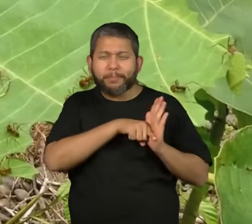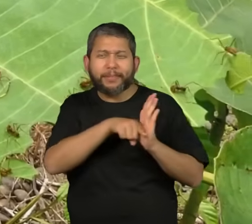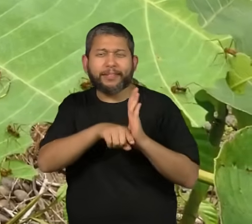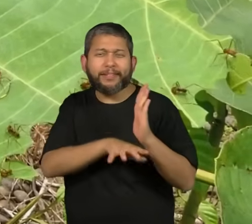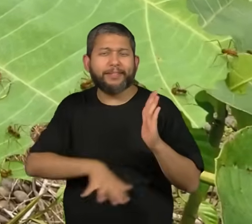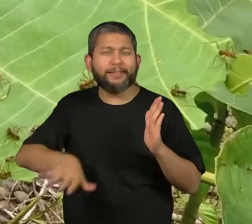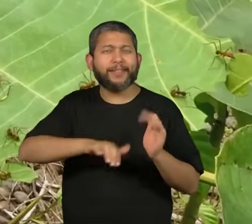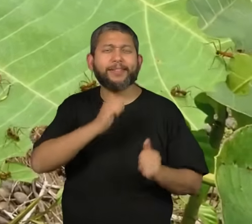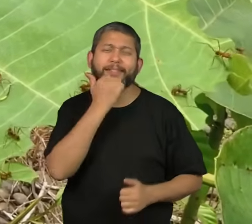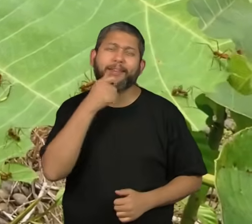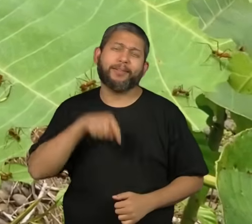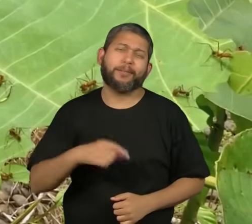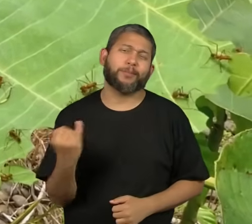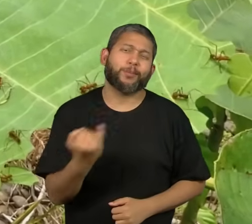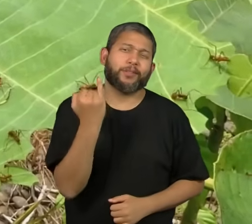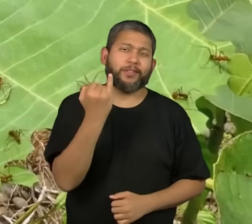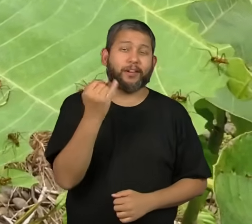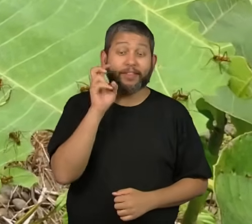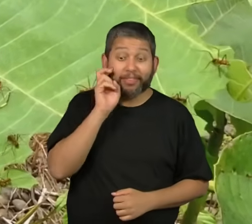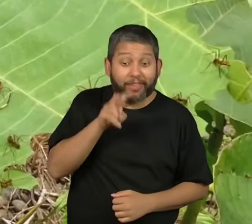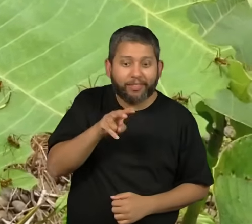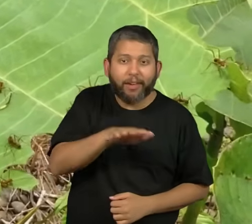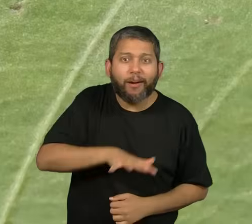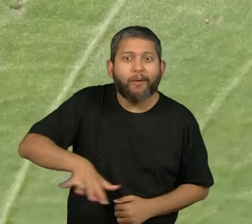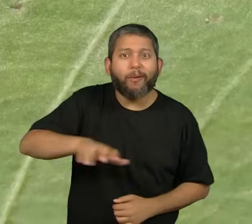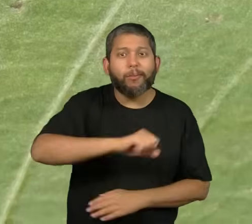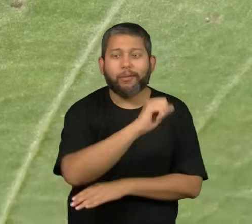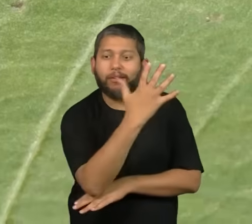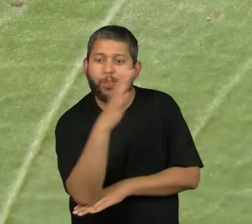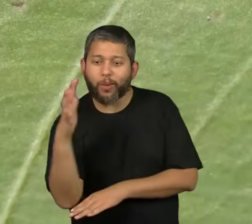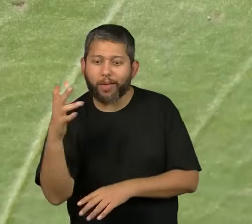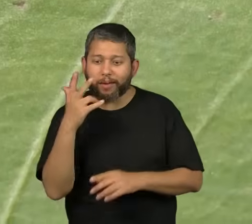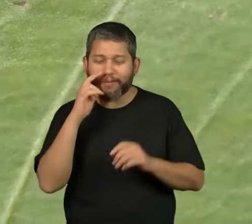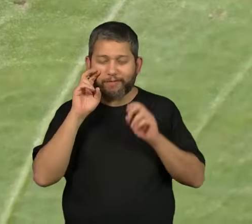que moldam os perfeitos sistemas da natureza.